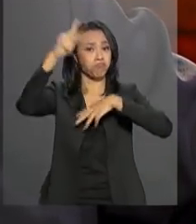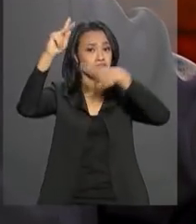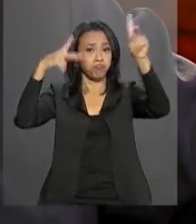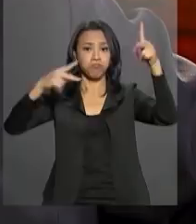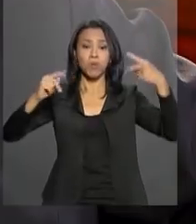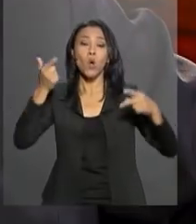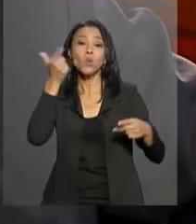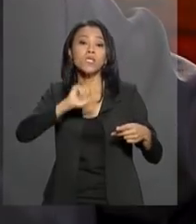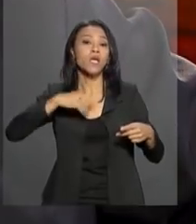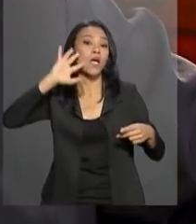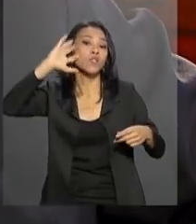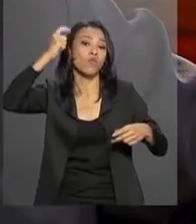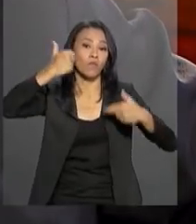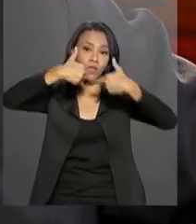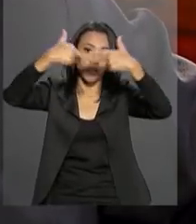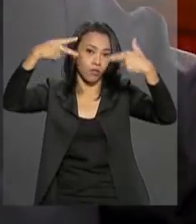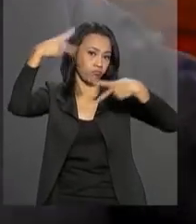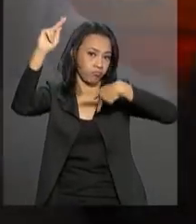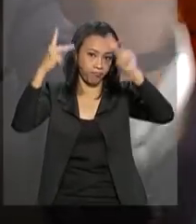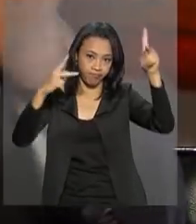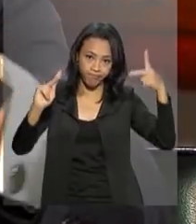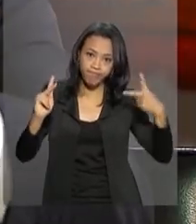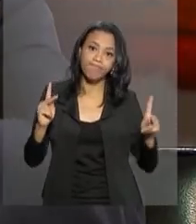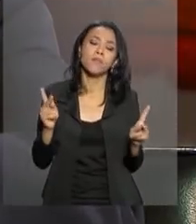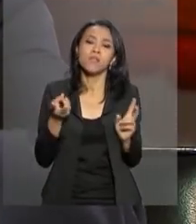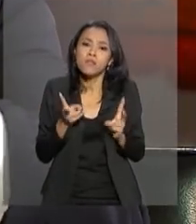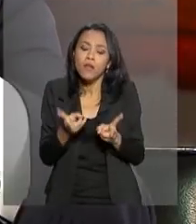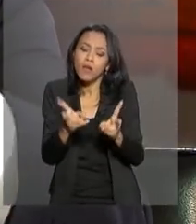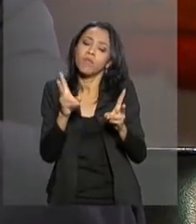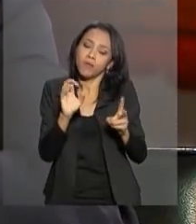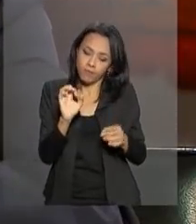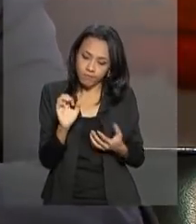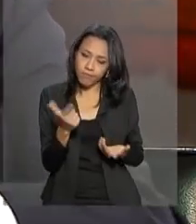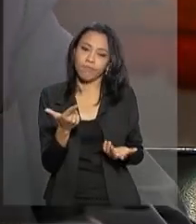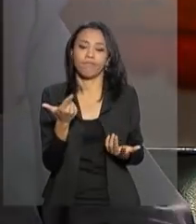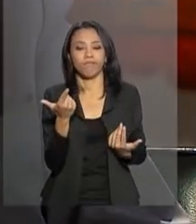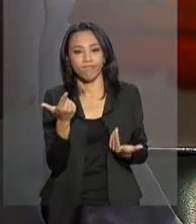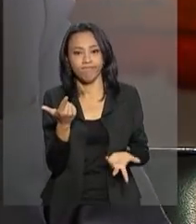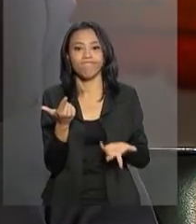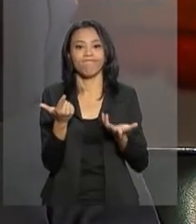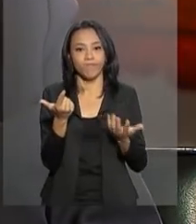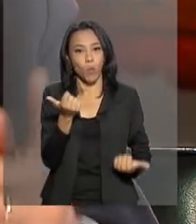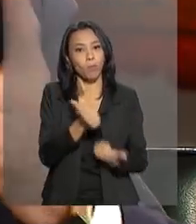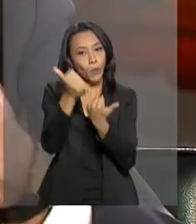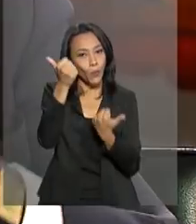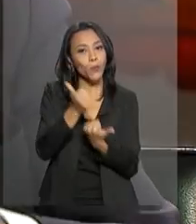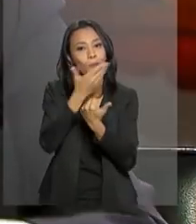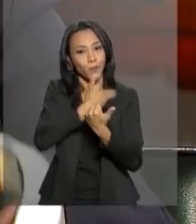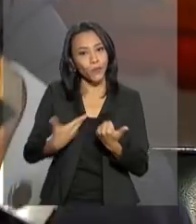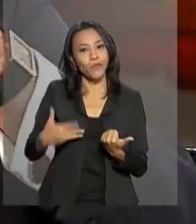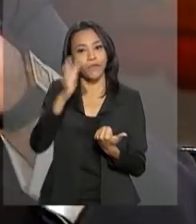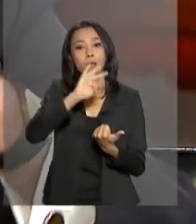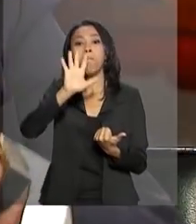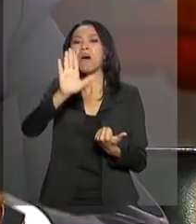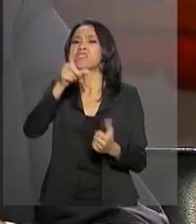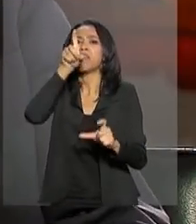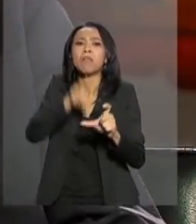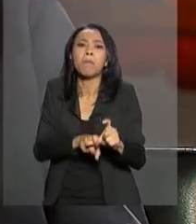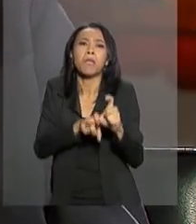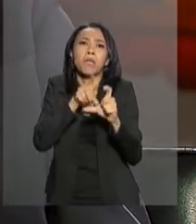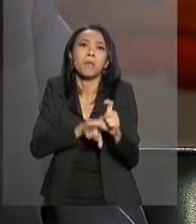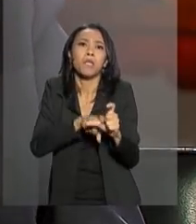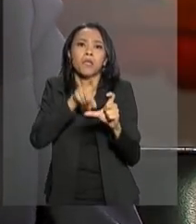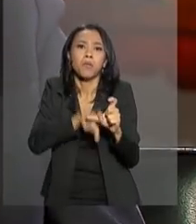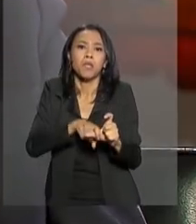própria, quem sabe os municípios igualmente, né? Sempre com uma parcela, uma presença da União, mas não tão dependentes da União